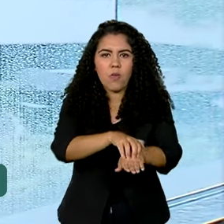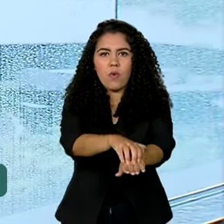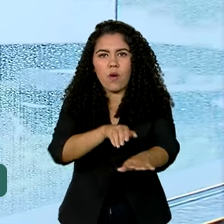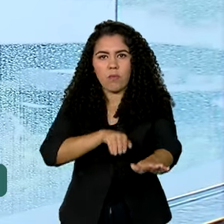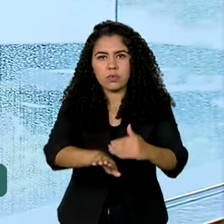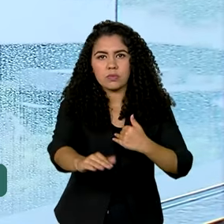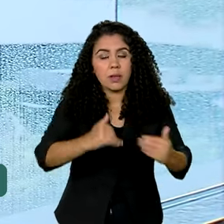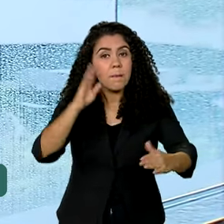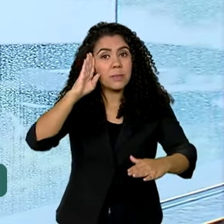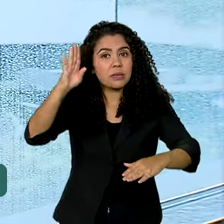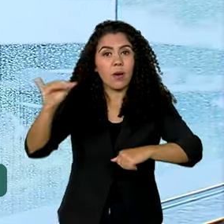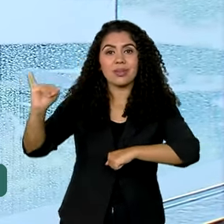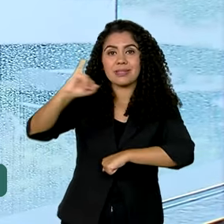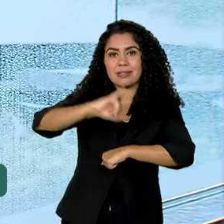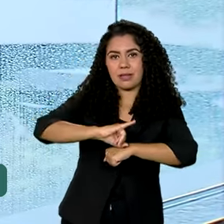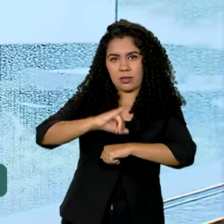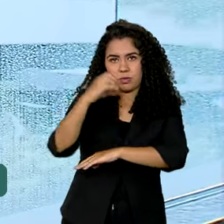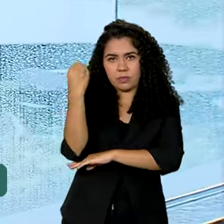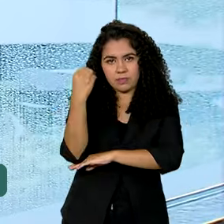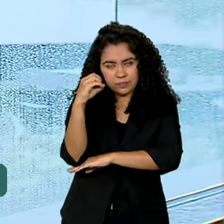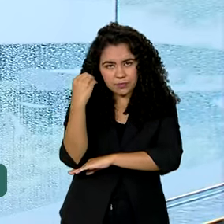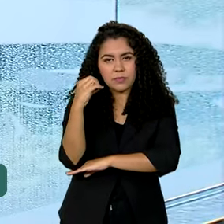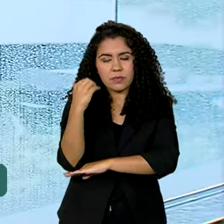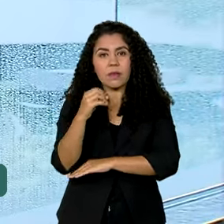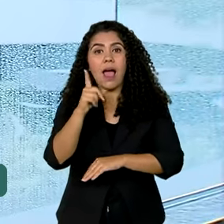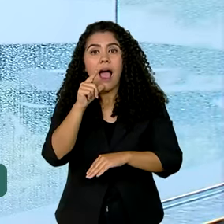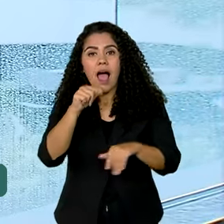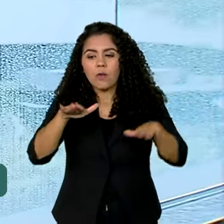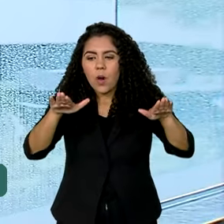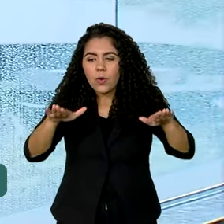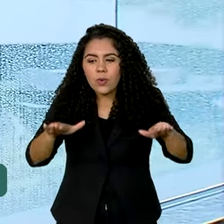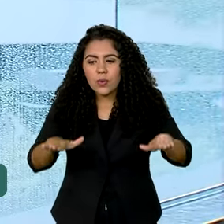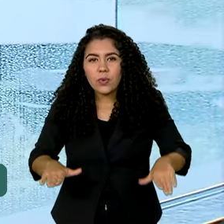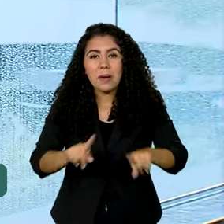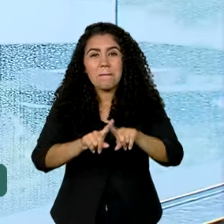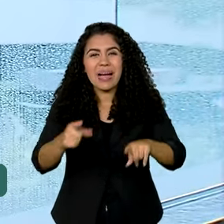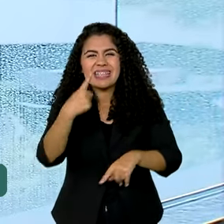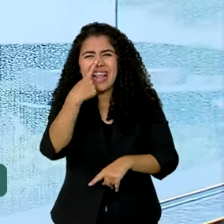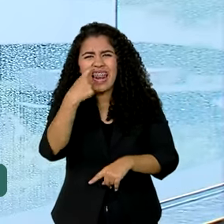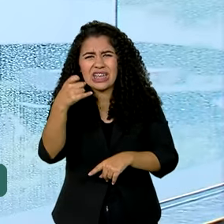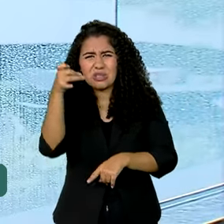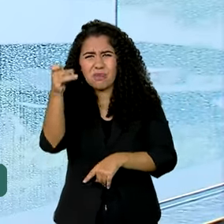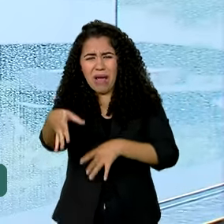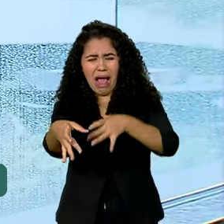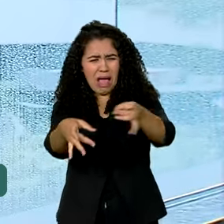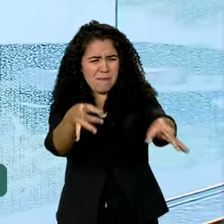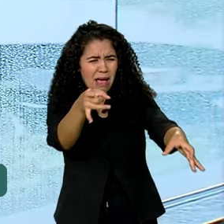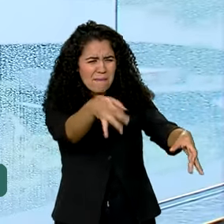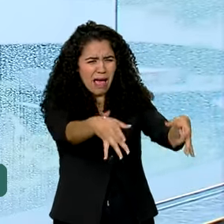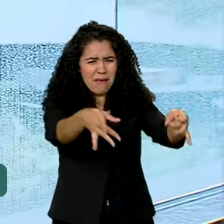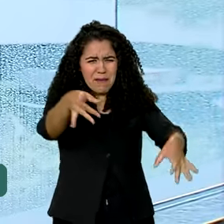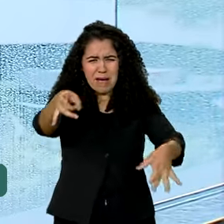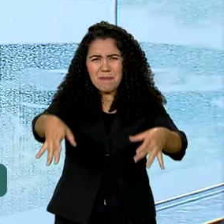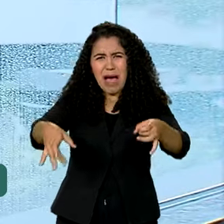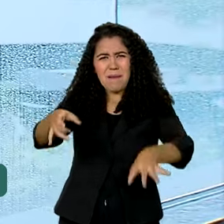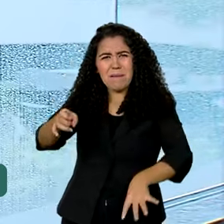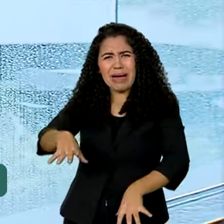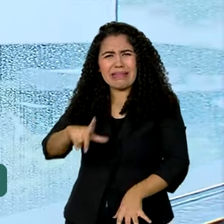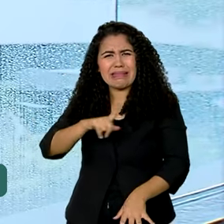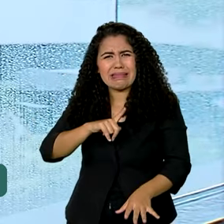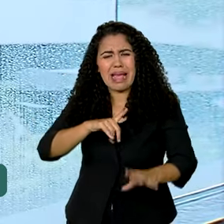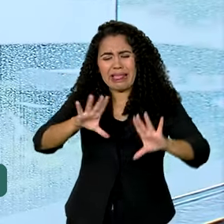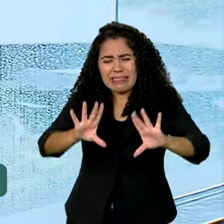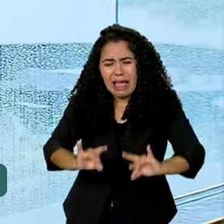central de Porto Alegre. Diminuiu a água e aumentou a quantidade de lixo. Tem muito entulho na cidade,